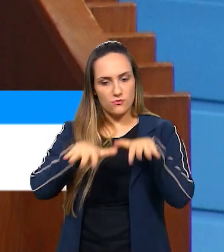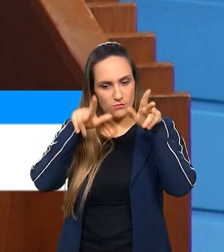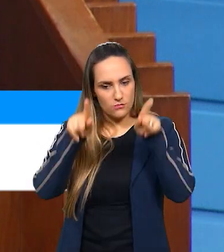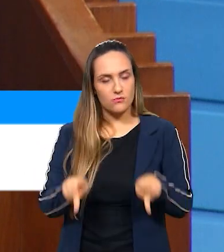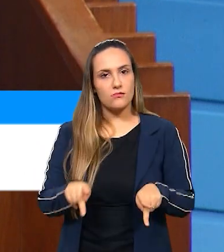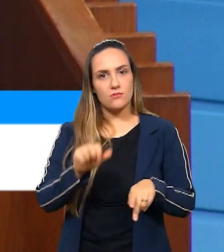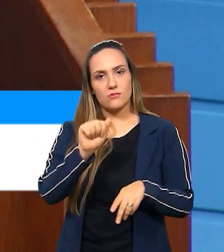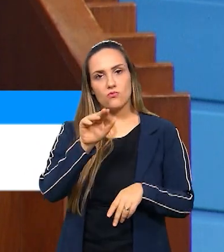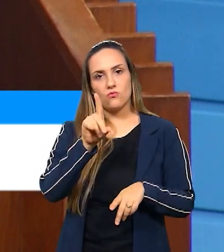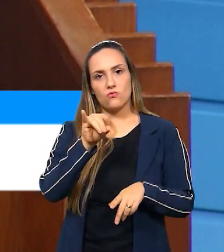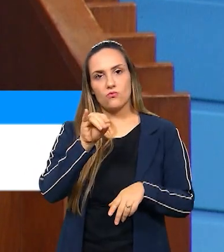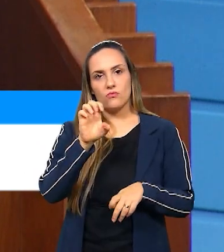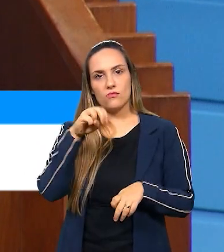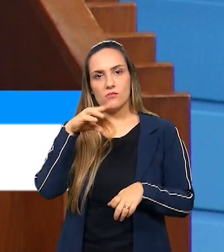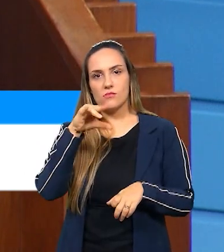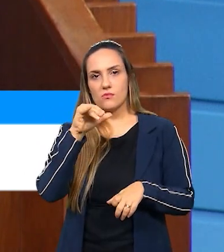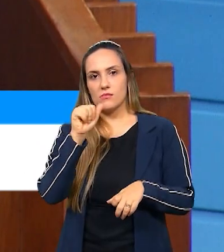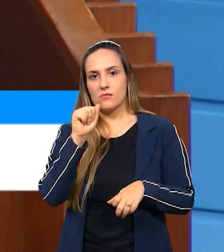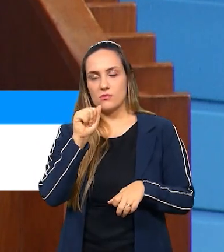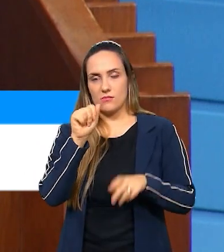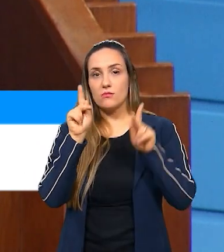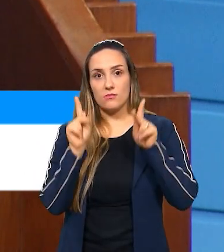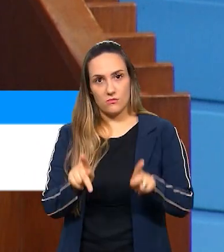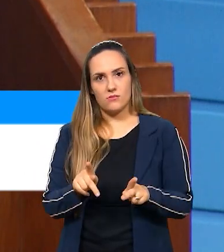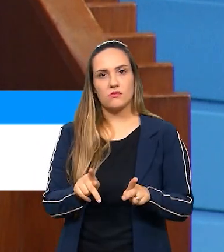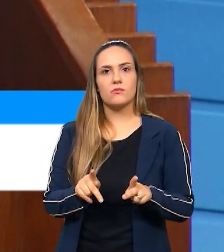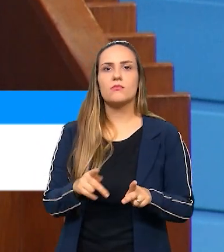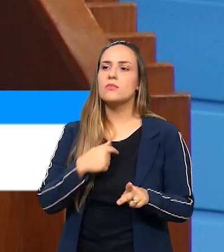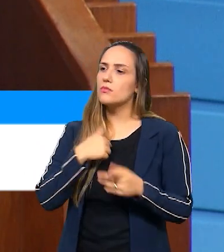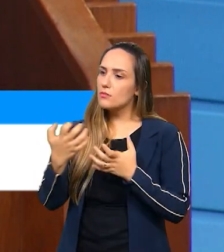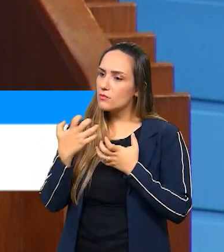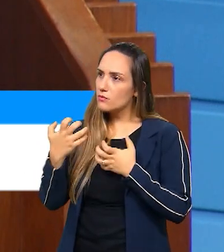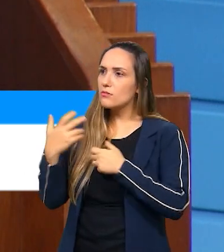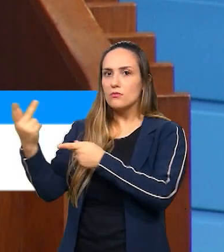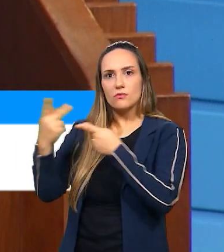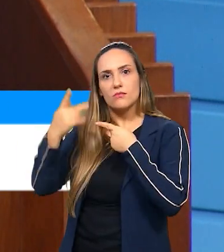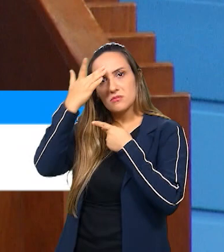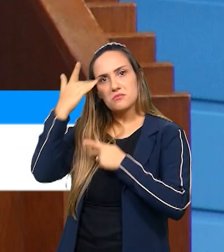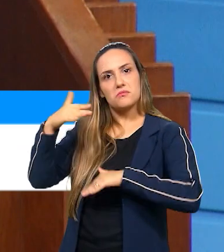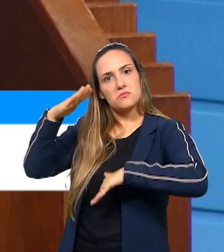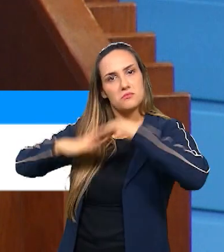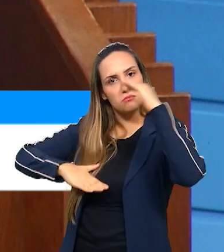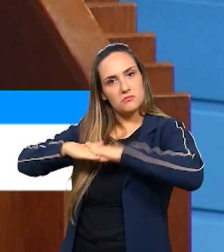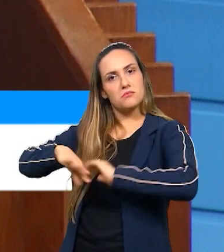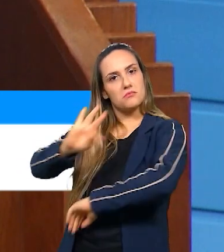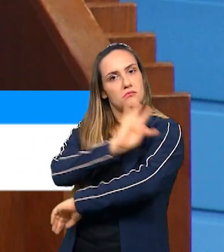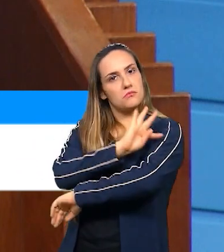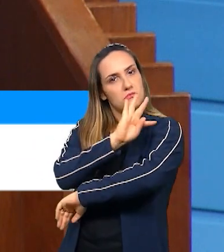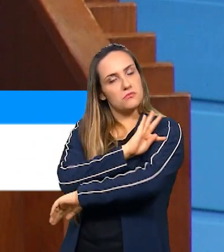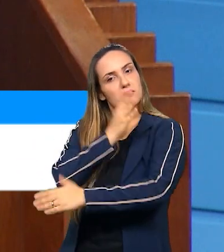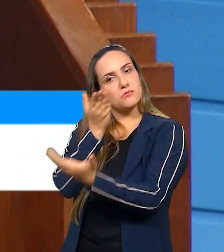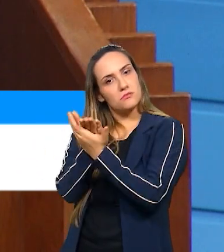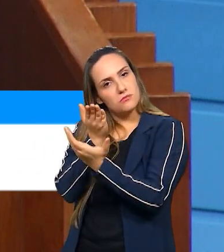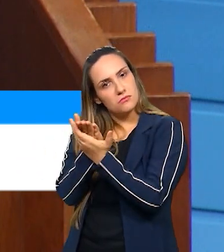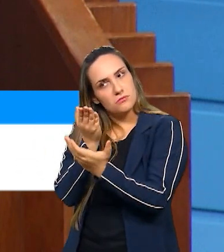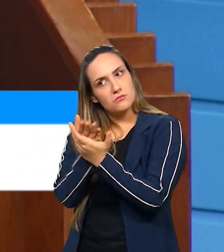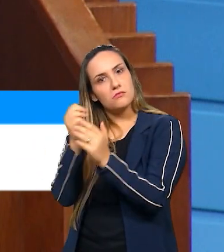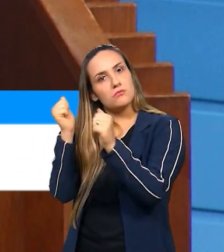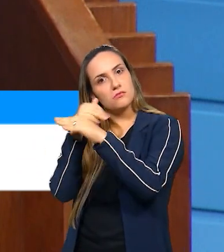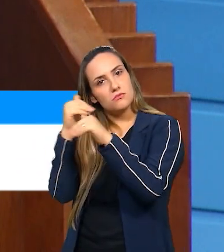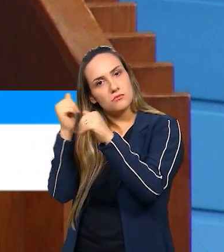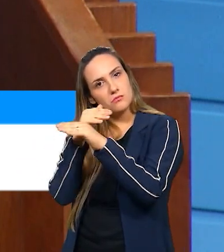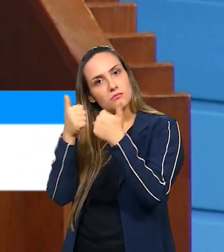inclusive em audiência pública, trazendo aqui aqueles que estudam o transporte coletivo da nossa capital e das